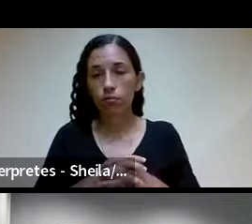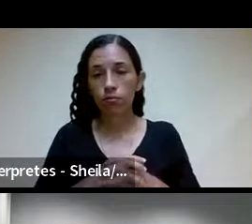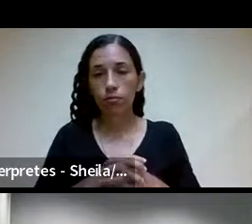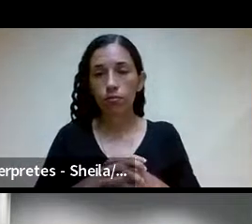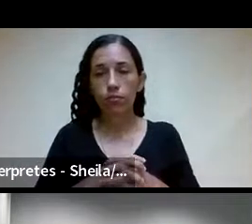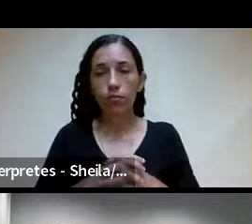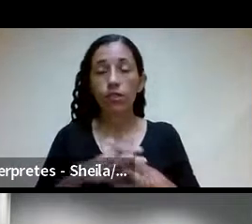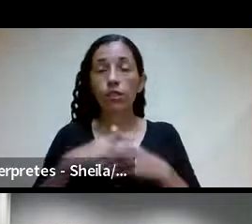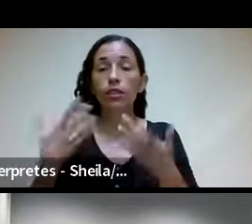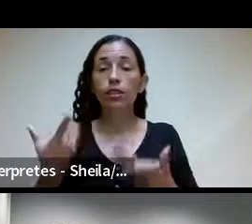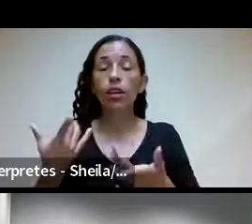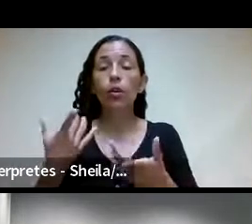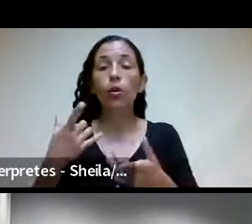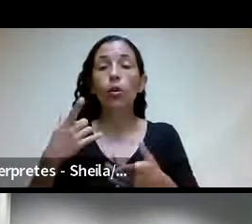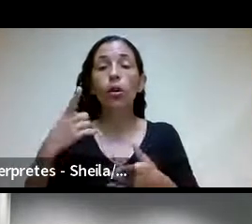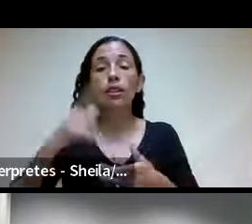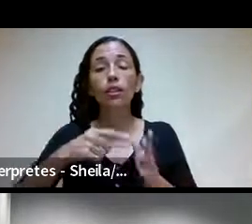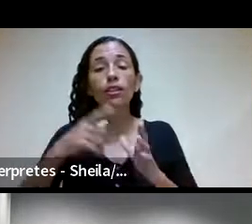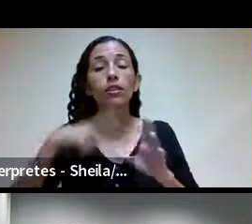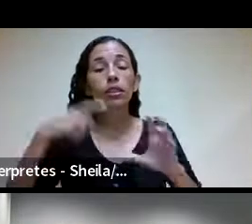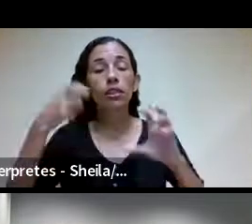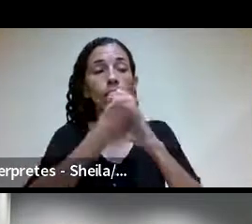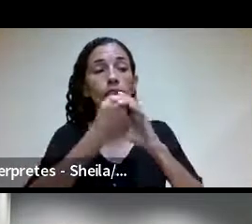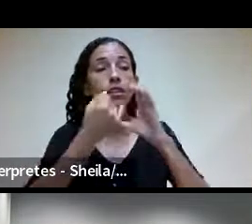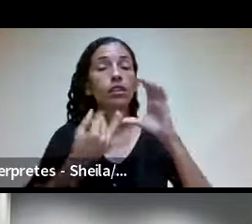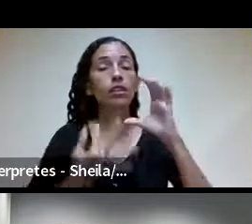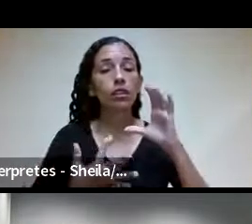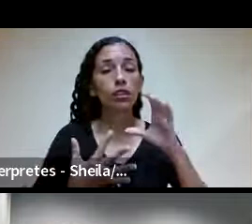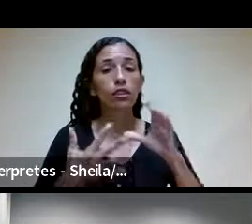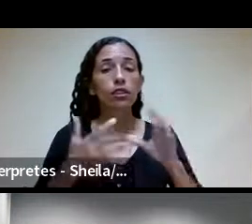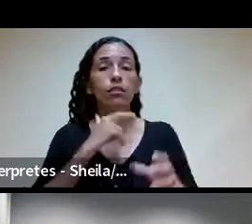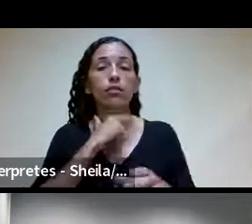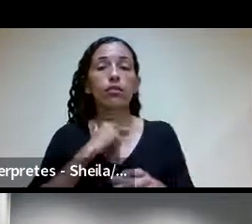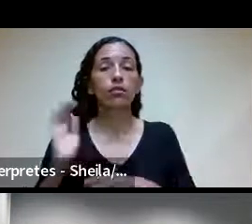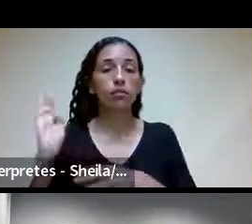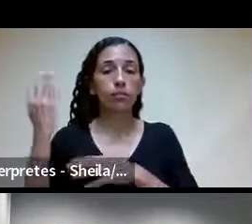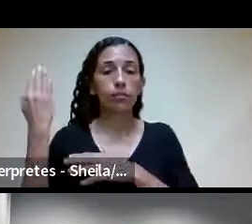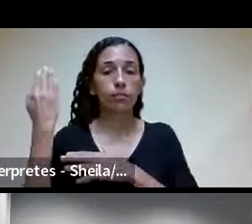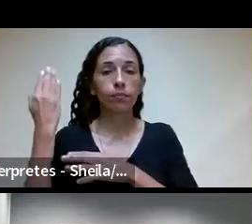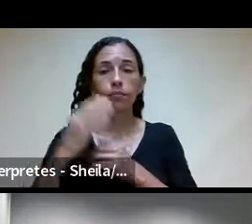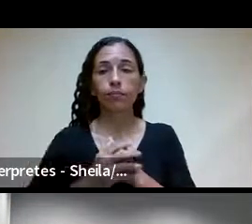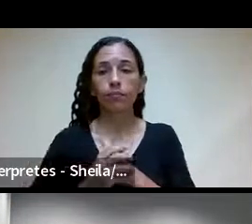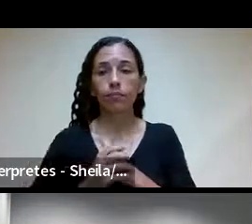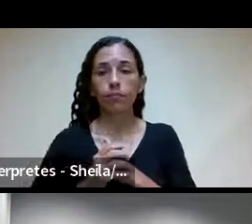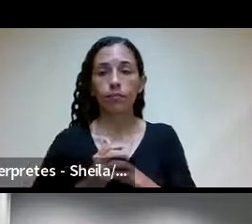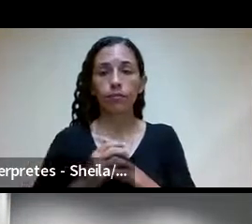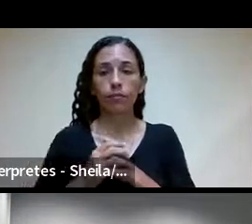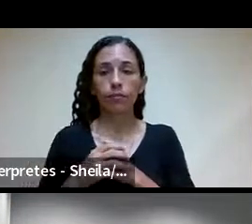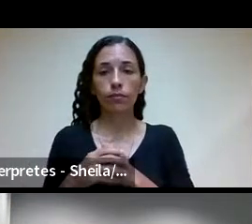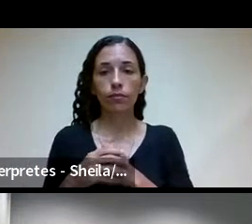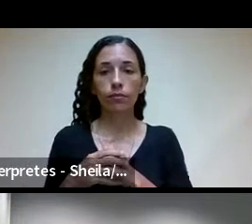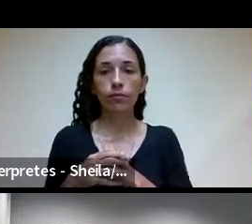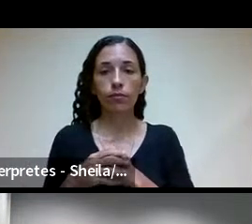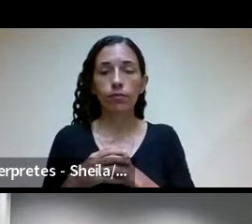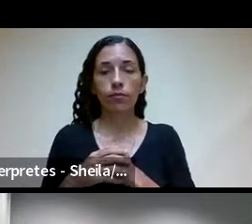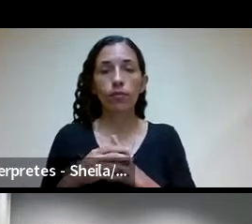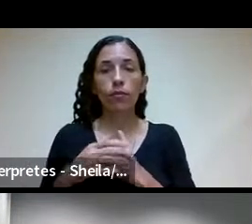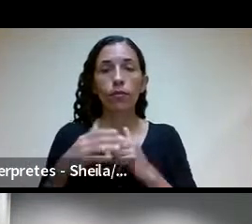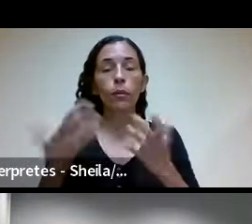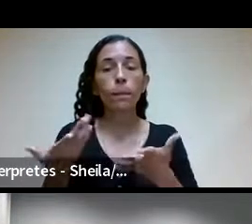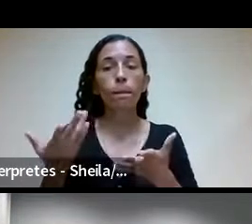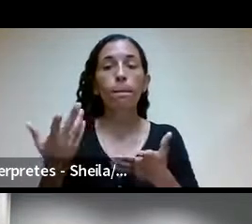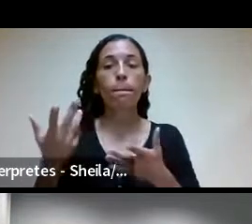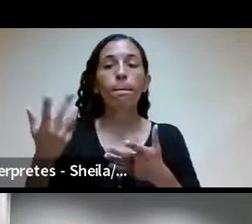se caracterizaria ante as seguintes circunstâncias: relacionamento profissional da candidata dita laranja com a família da única candidata eleita